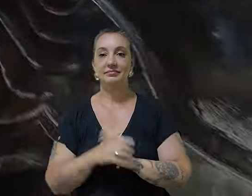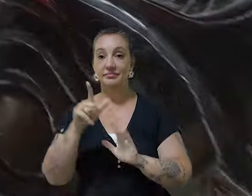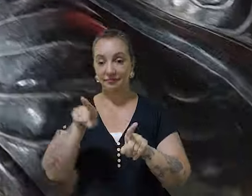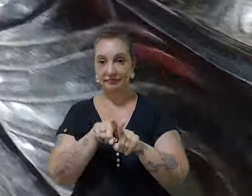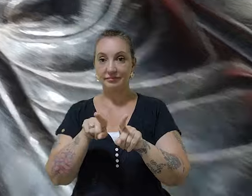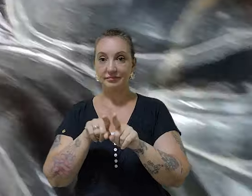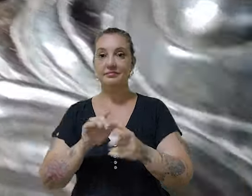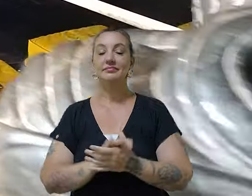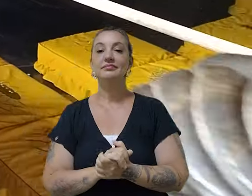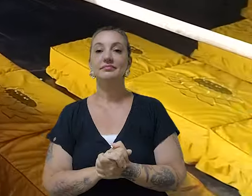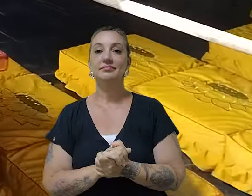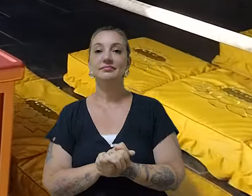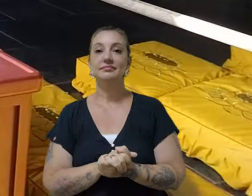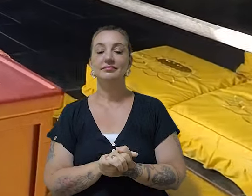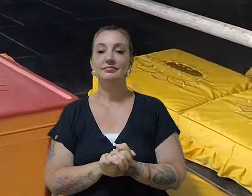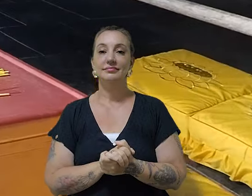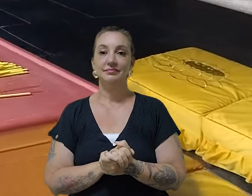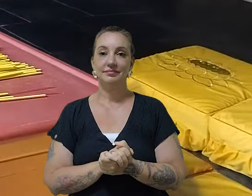também.